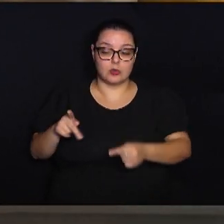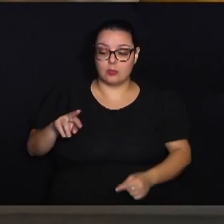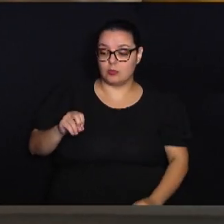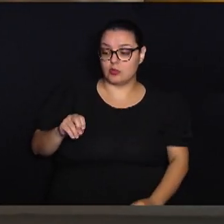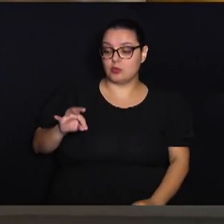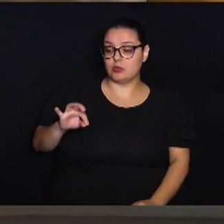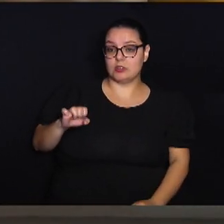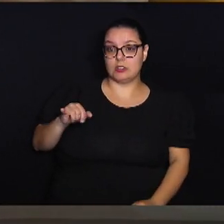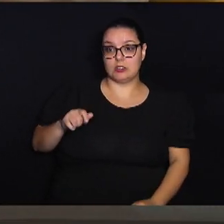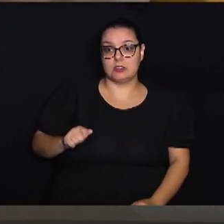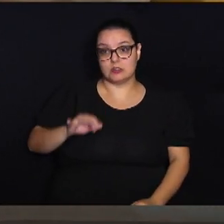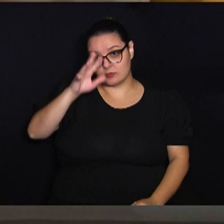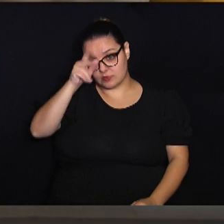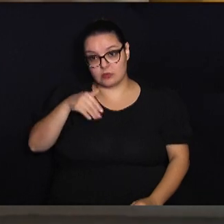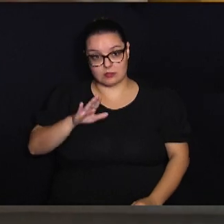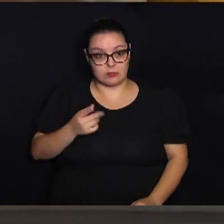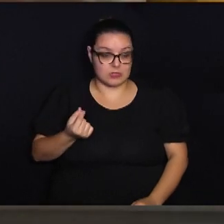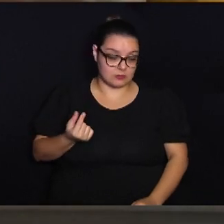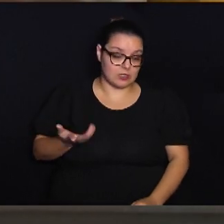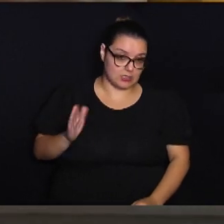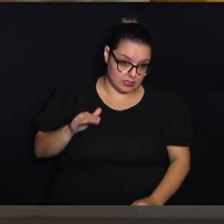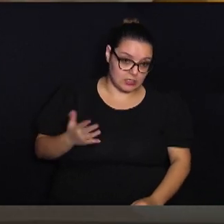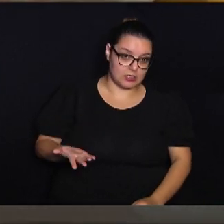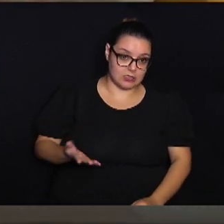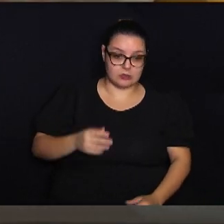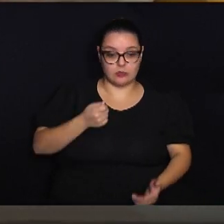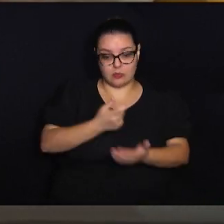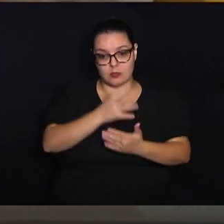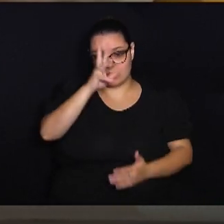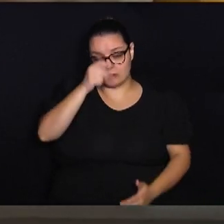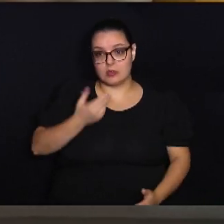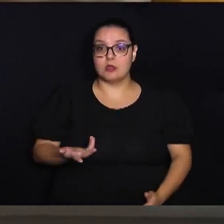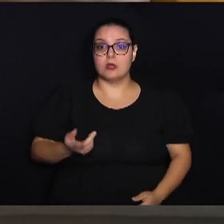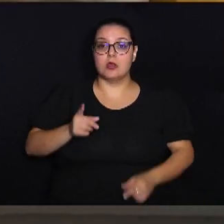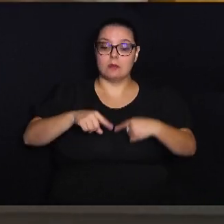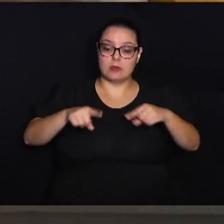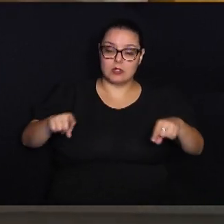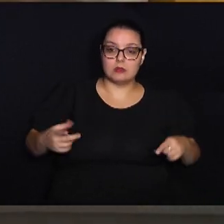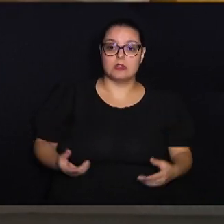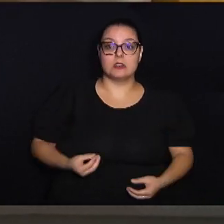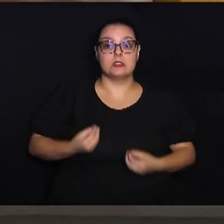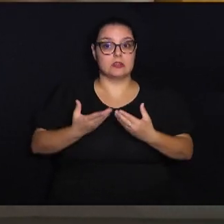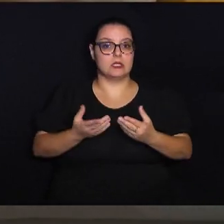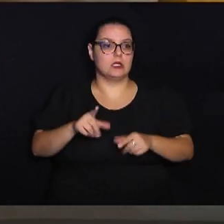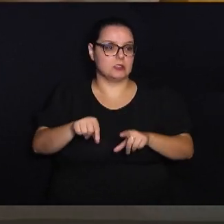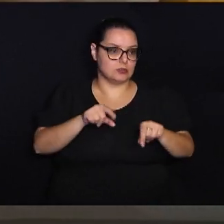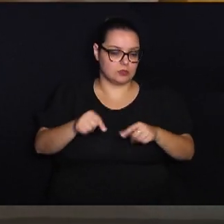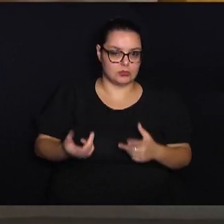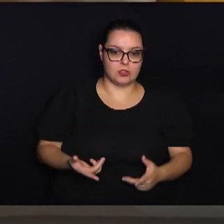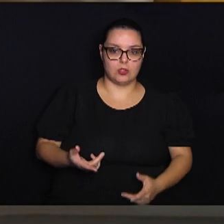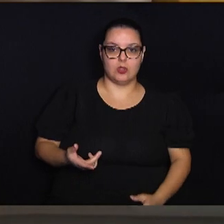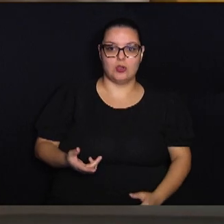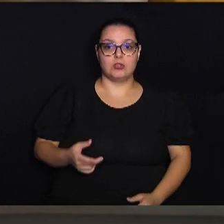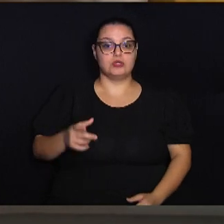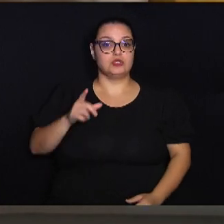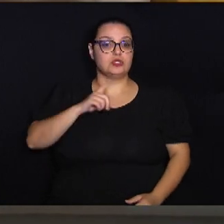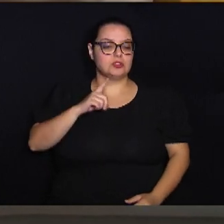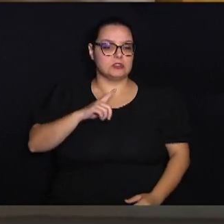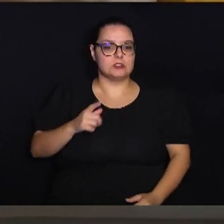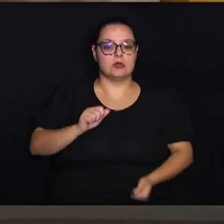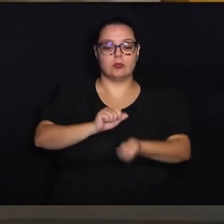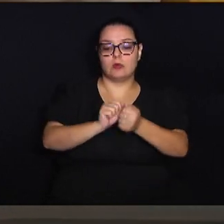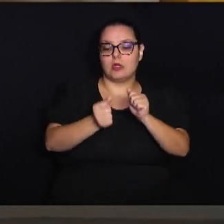de juros americanas relativamente alta é um fator importante neste momento para explicar este aumento no preço do dólar aqui no mercado brasileiro.